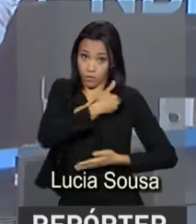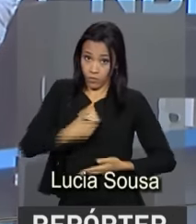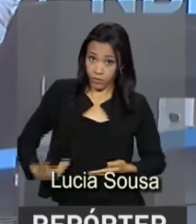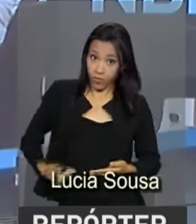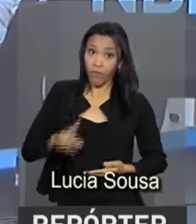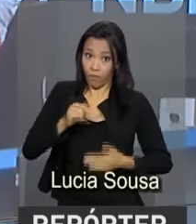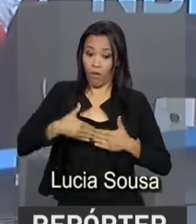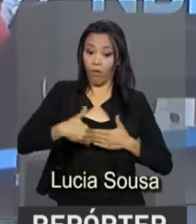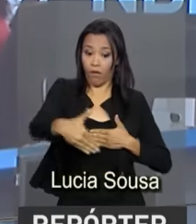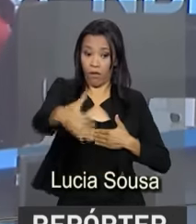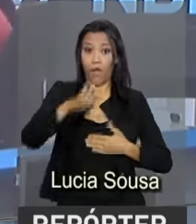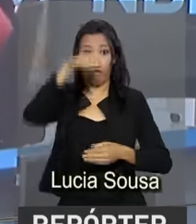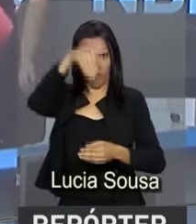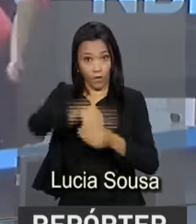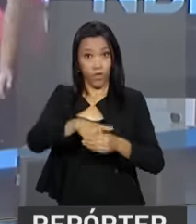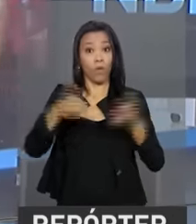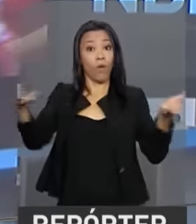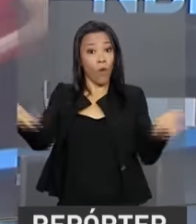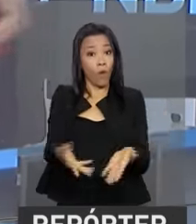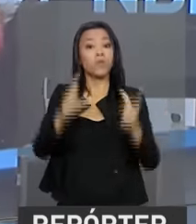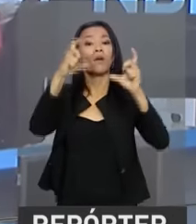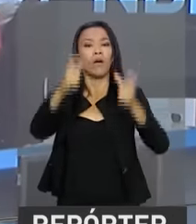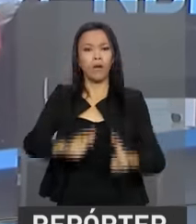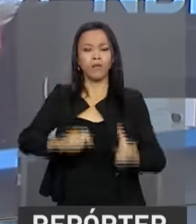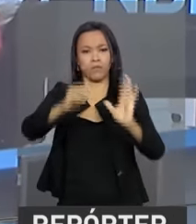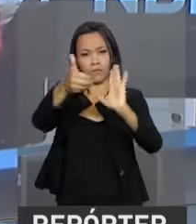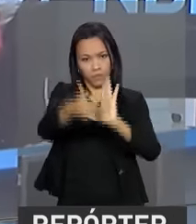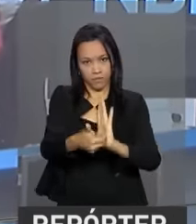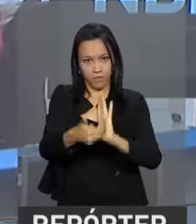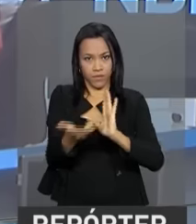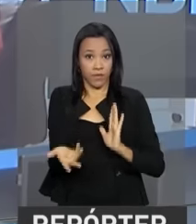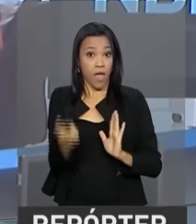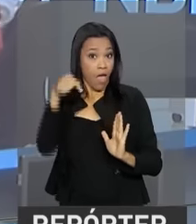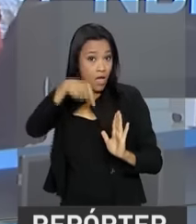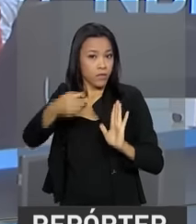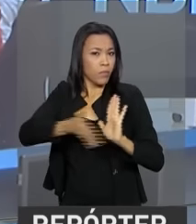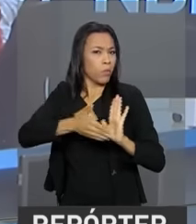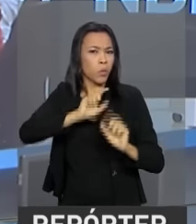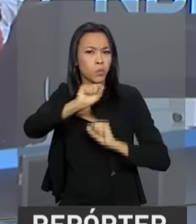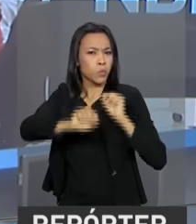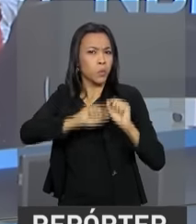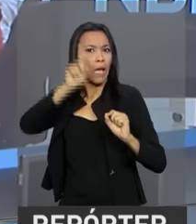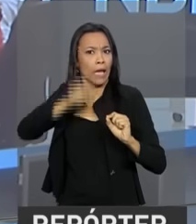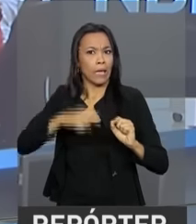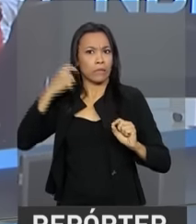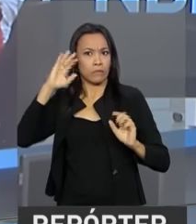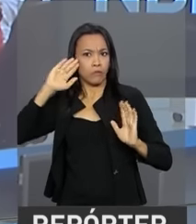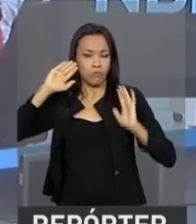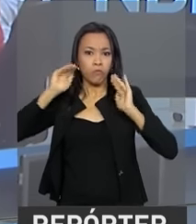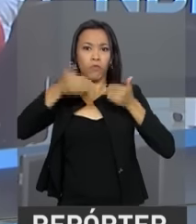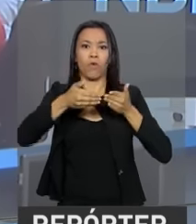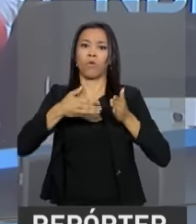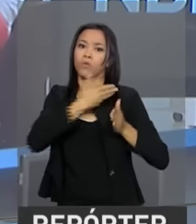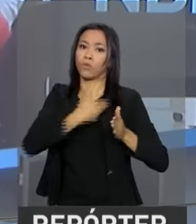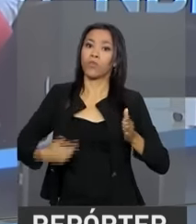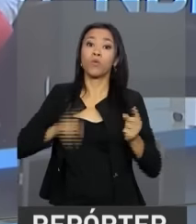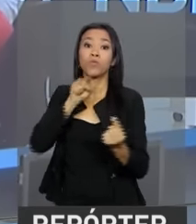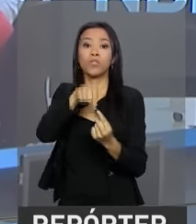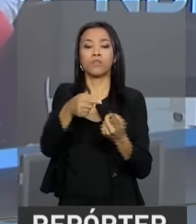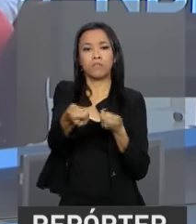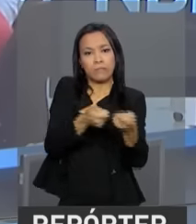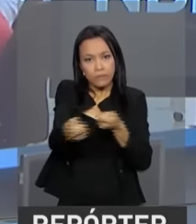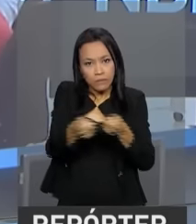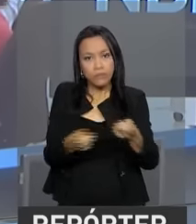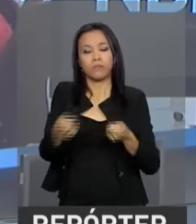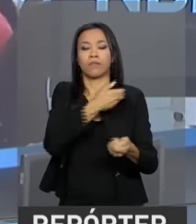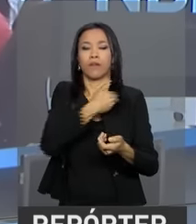começar a ser votada ainda hoje na Câmara dos Deputados essa proposta é considerada prioridade pelo governo para reequilibrar as contas e